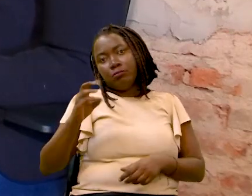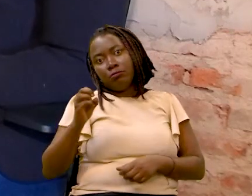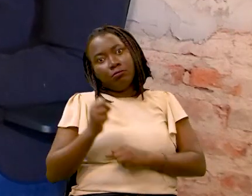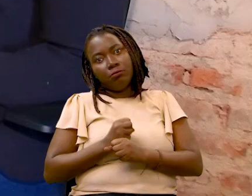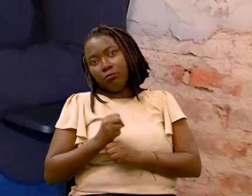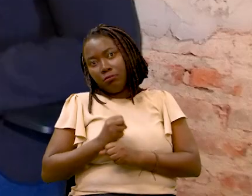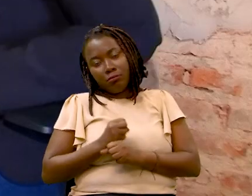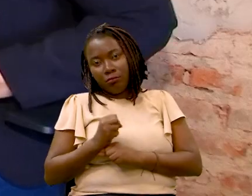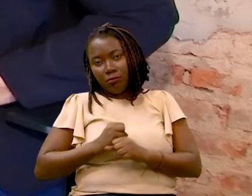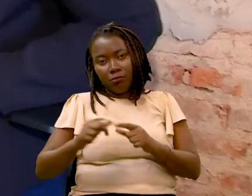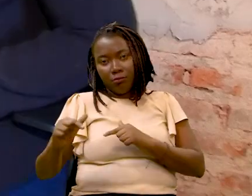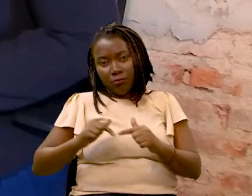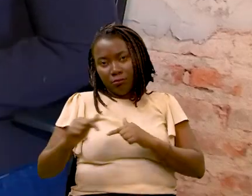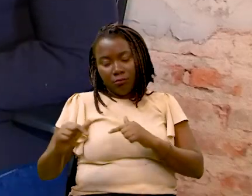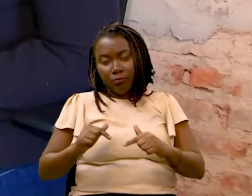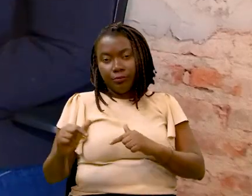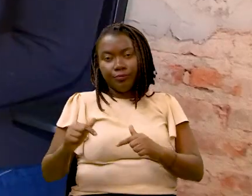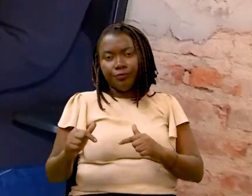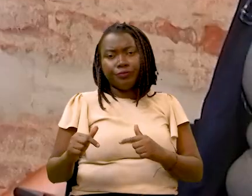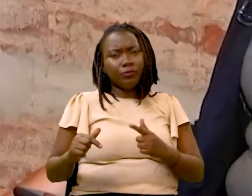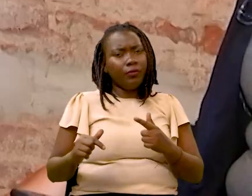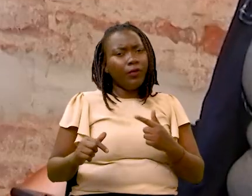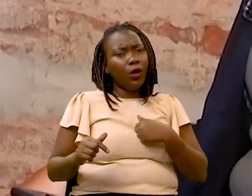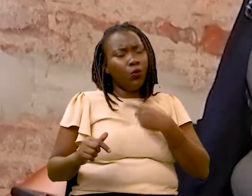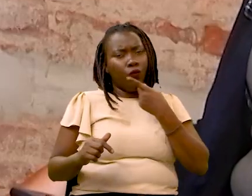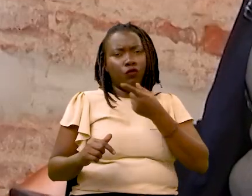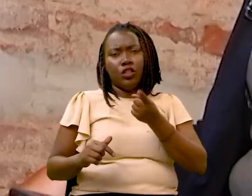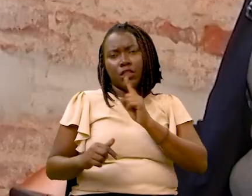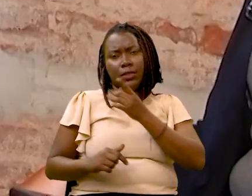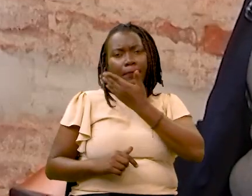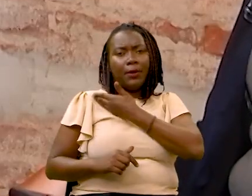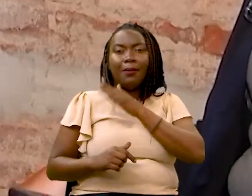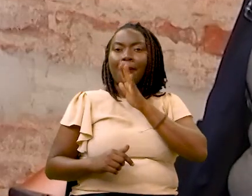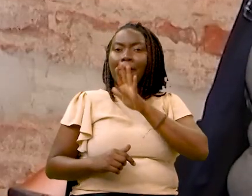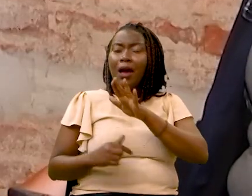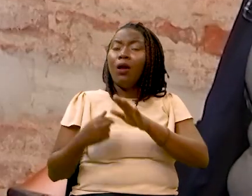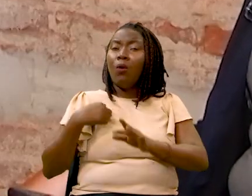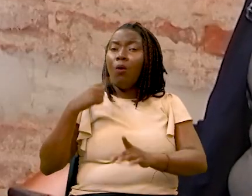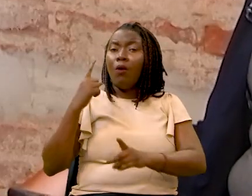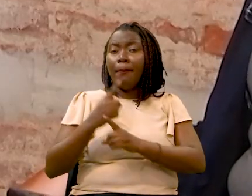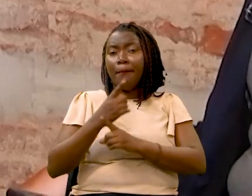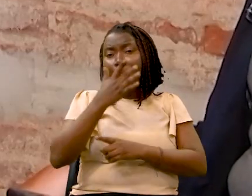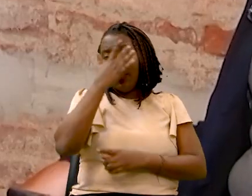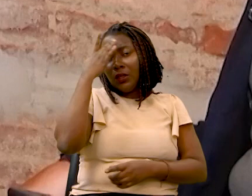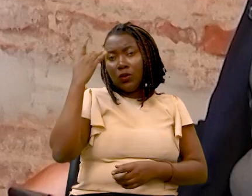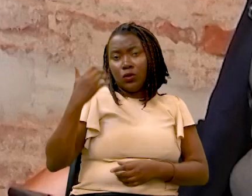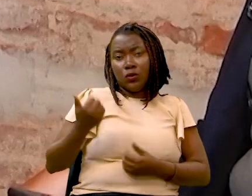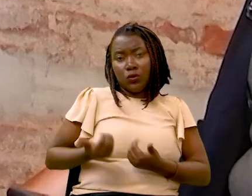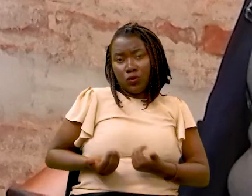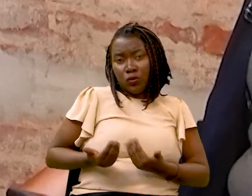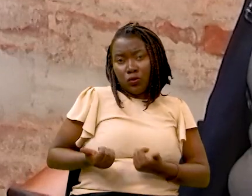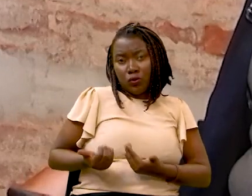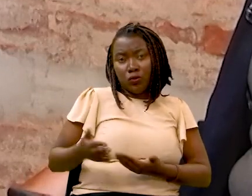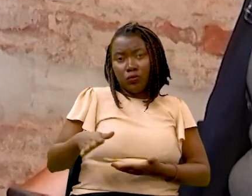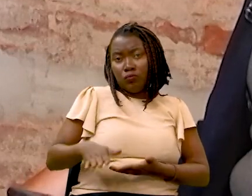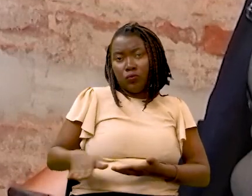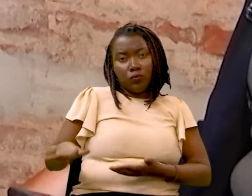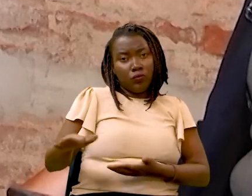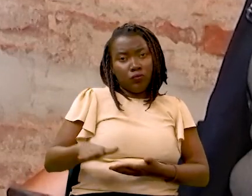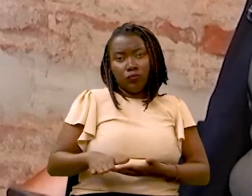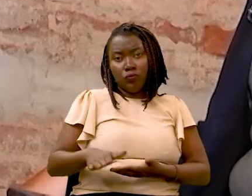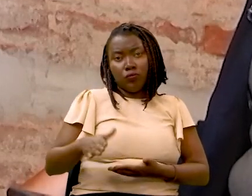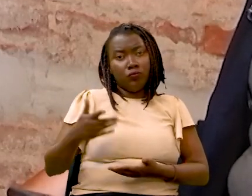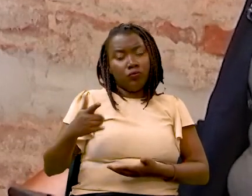sei lá, 30 anos de mercado, né? Sim. Não vou dizer que existe um preconceito, mas eu não encontrava pessoas da minha idade